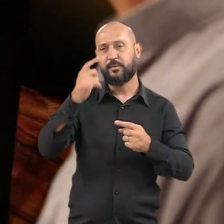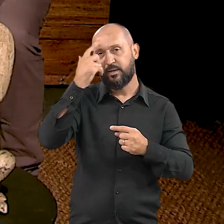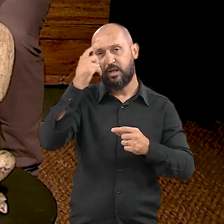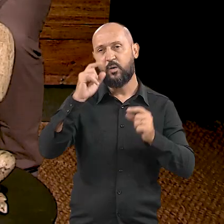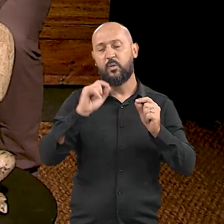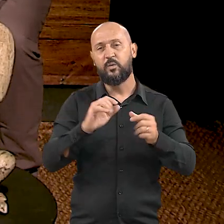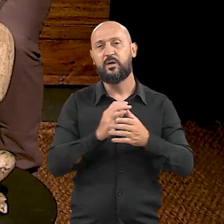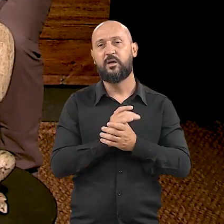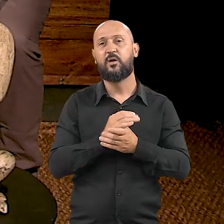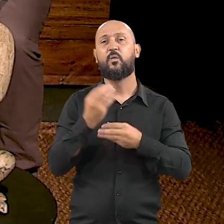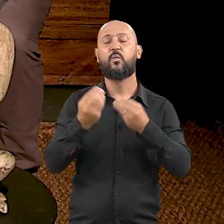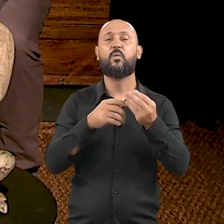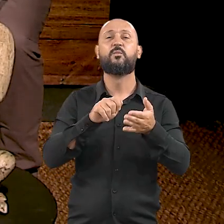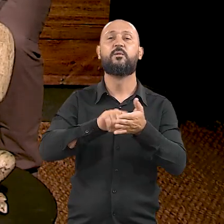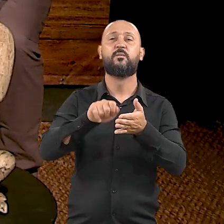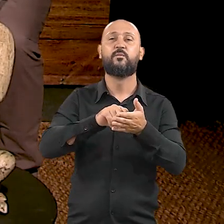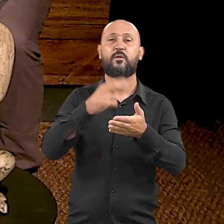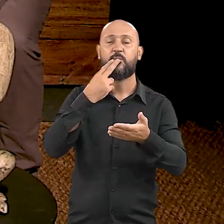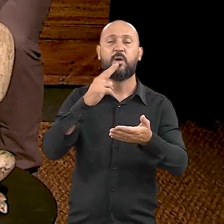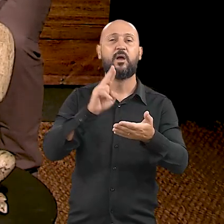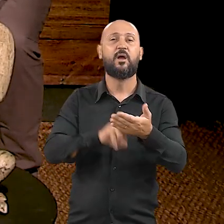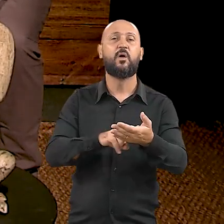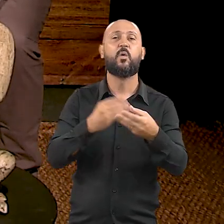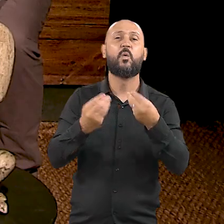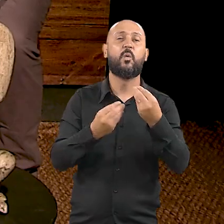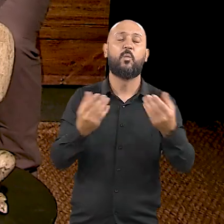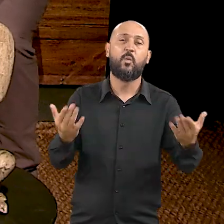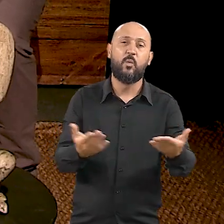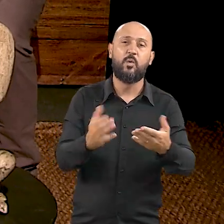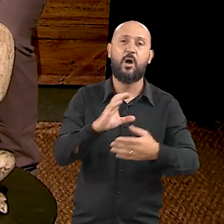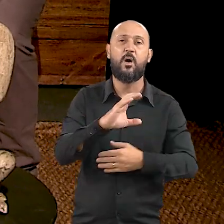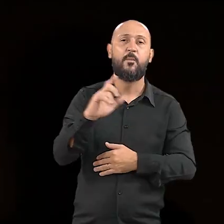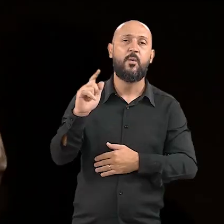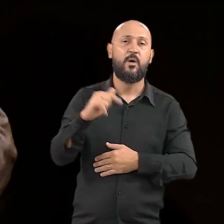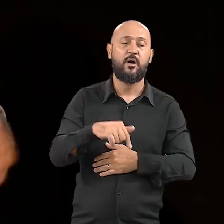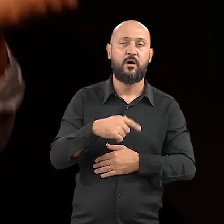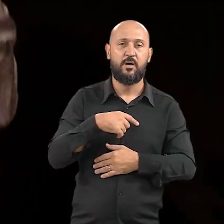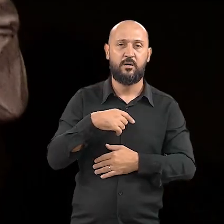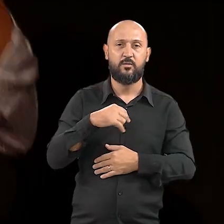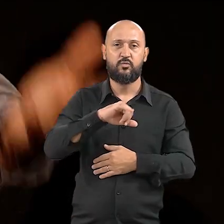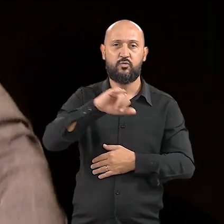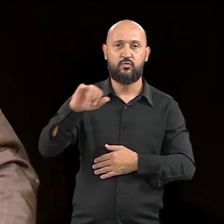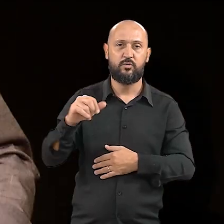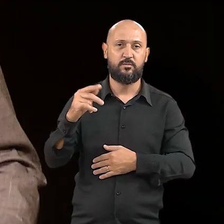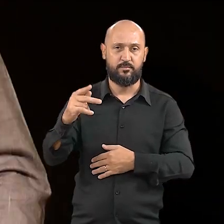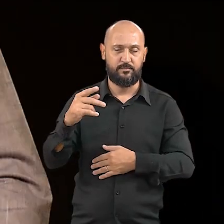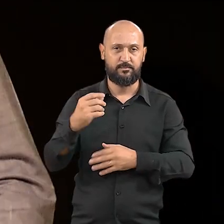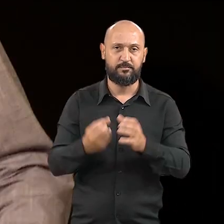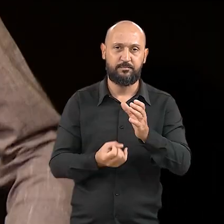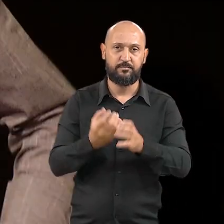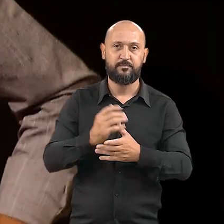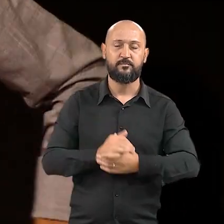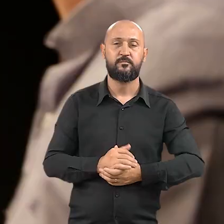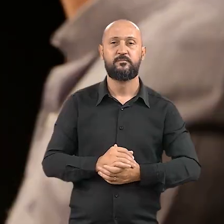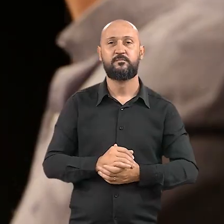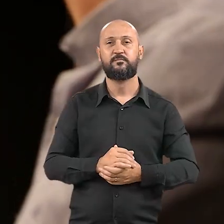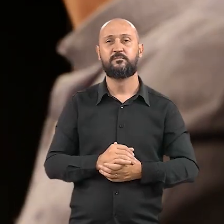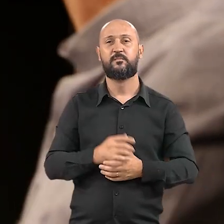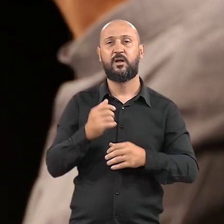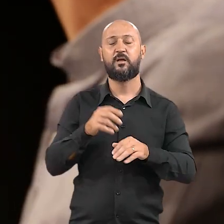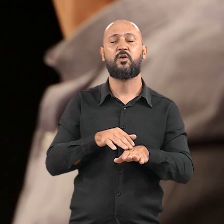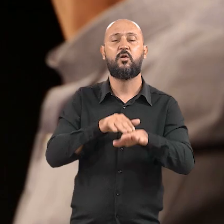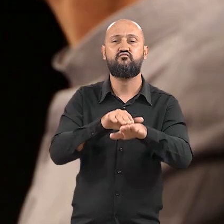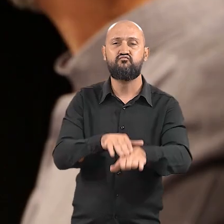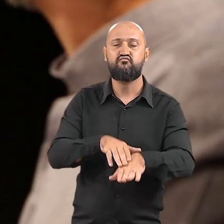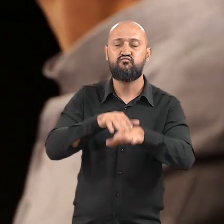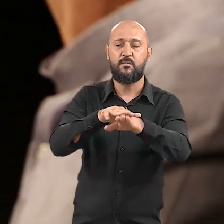era a seguinte, era como seria escrever uma carta para contar como é que está hoje o Campo Grande que o Zé Desde Antônio... quando foi fundado. Porque eles vieram naquele carro